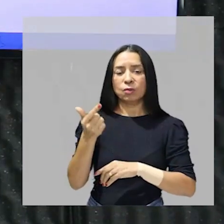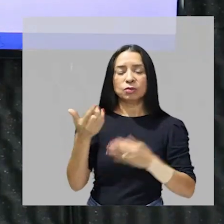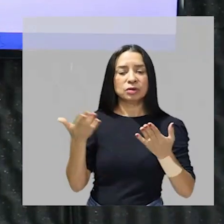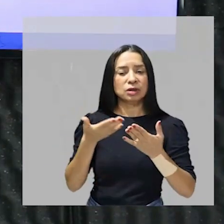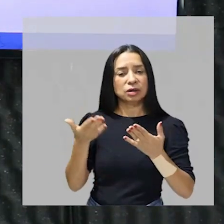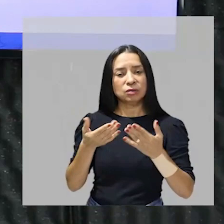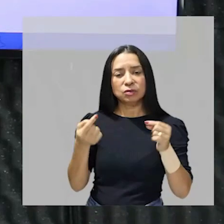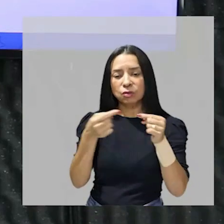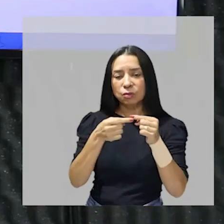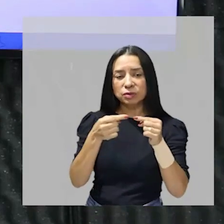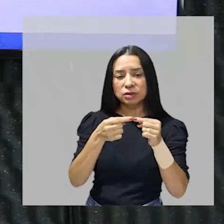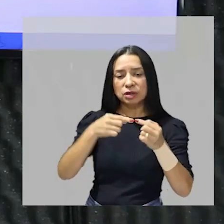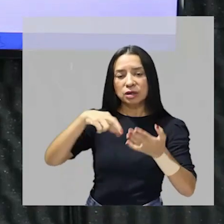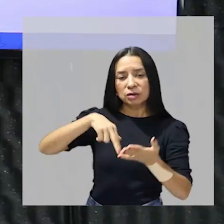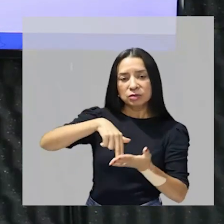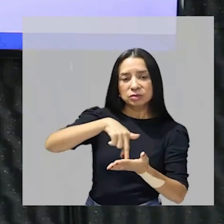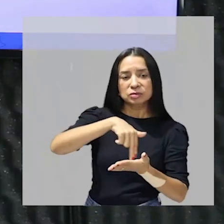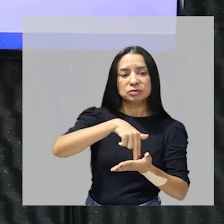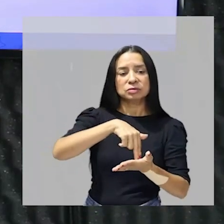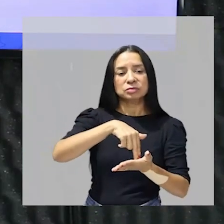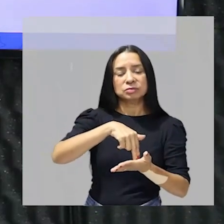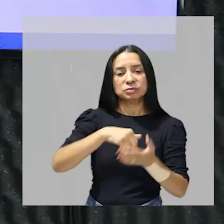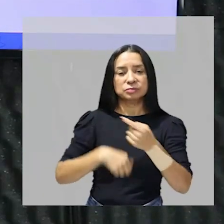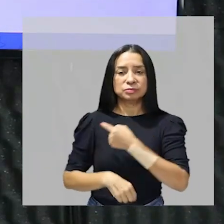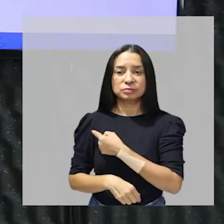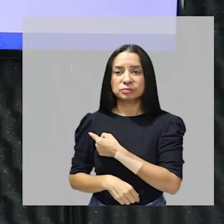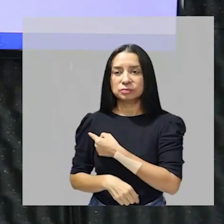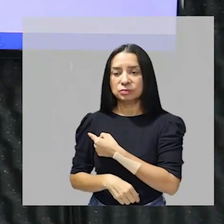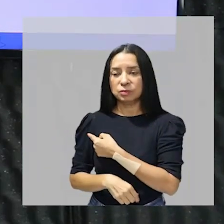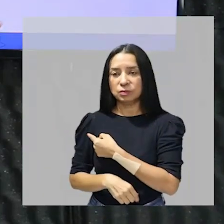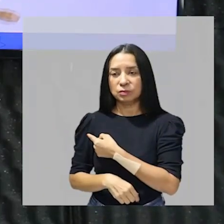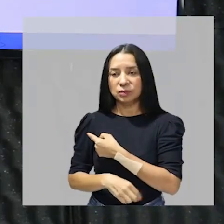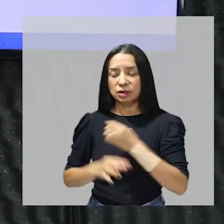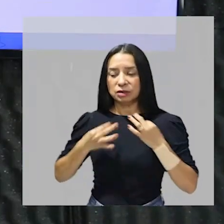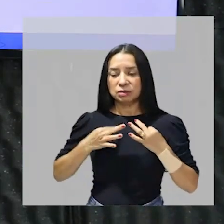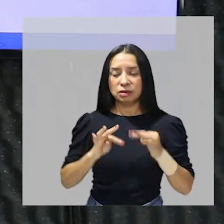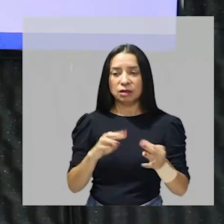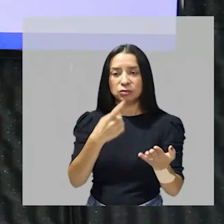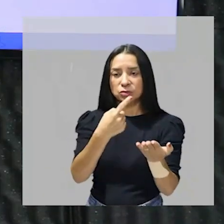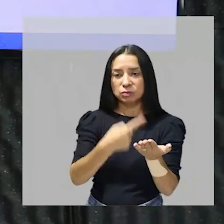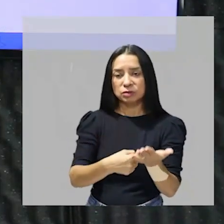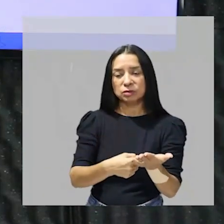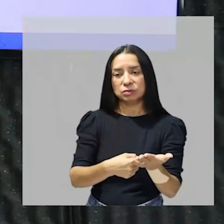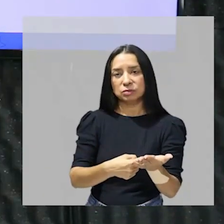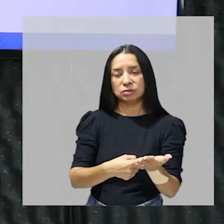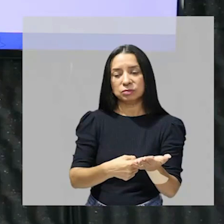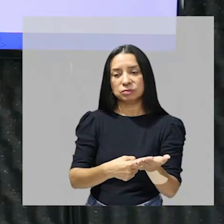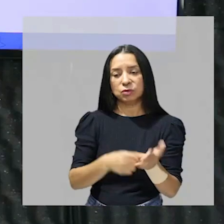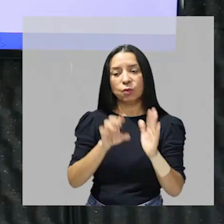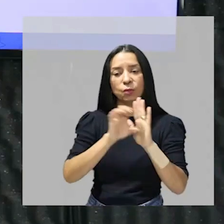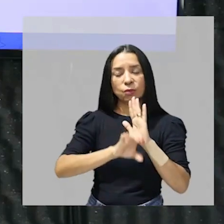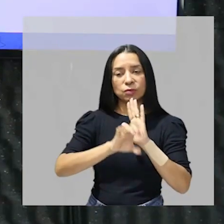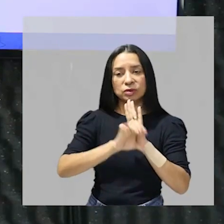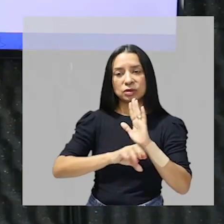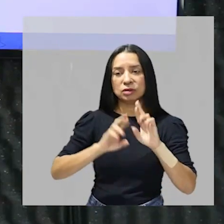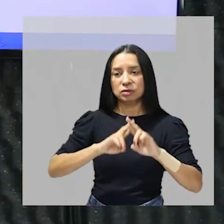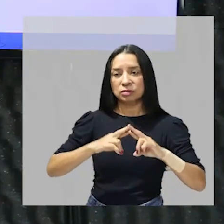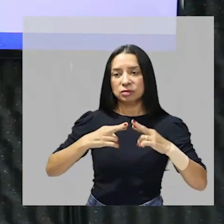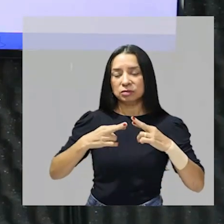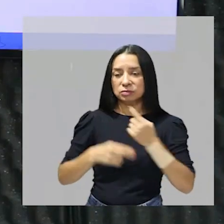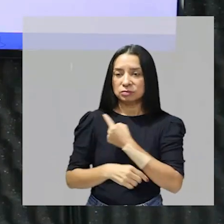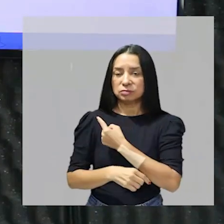ginástica. Esportes técnicos combinatórios, ó. Esportes técnicos combinatórios. Olha aqui o conceito.